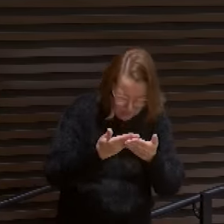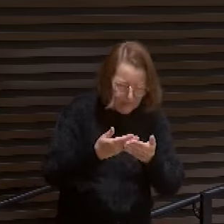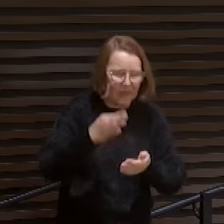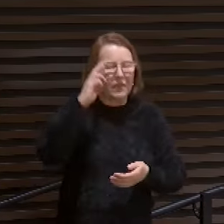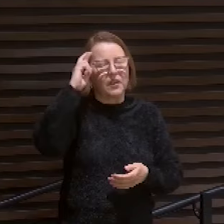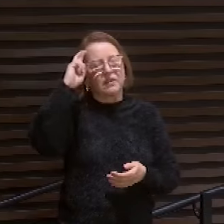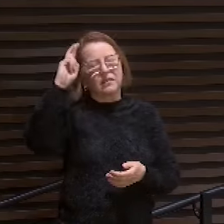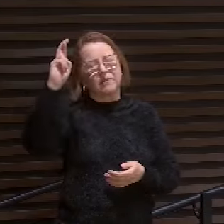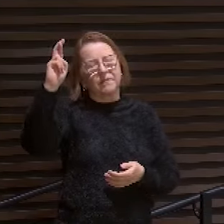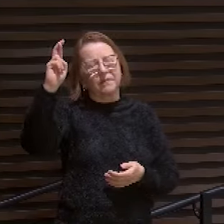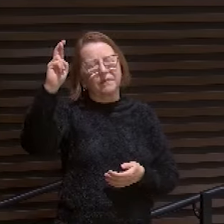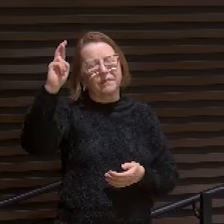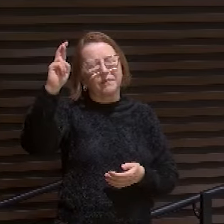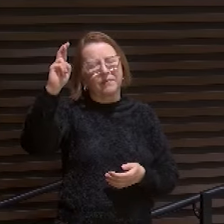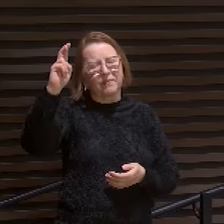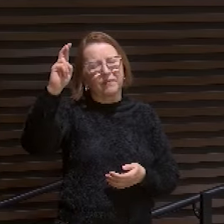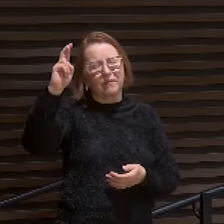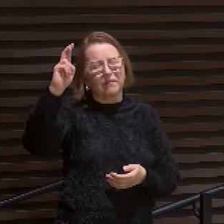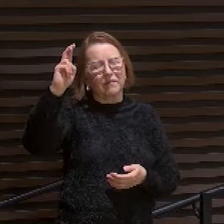Senhor,